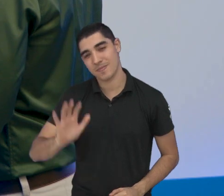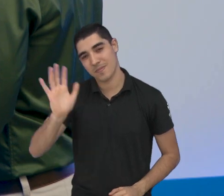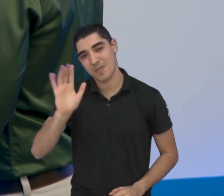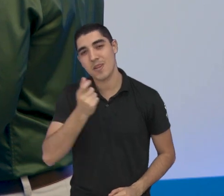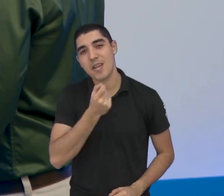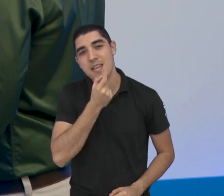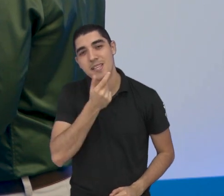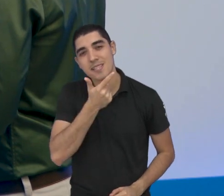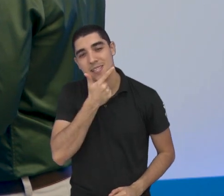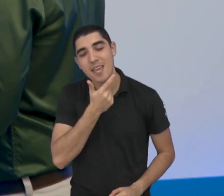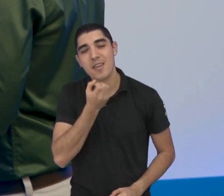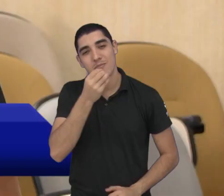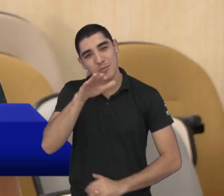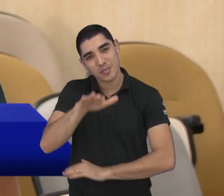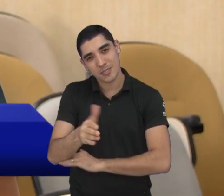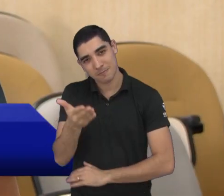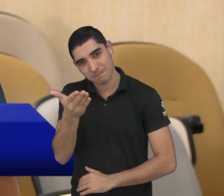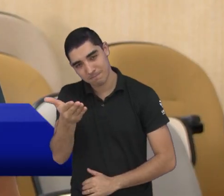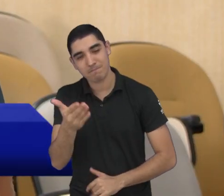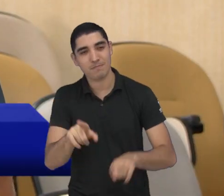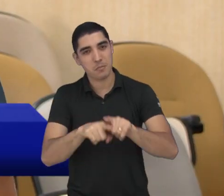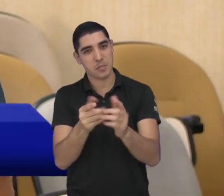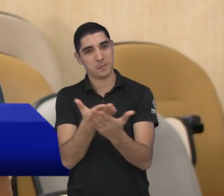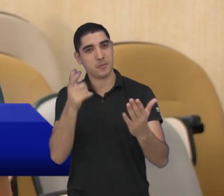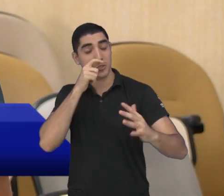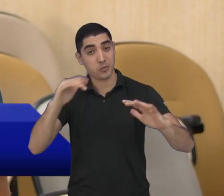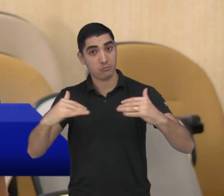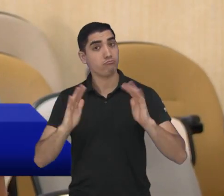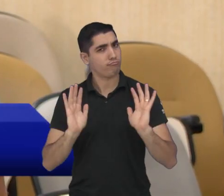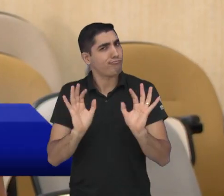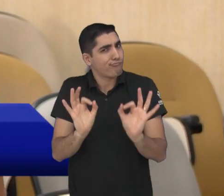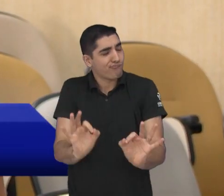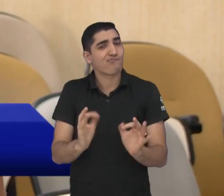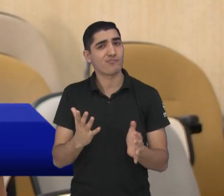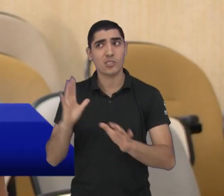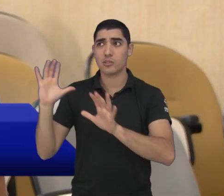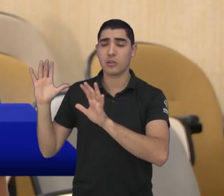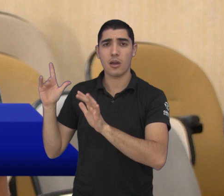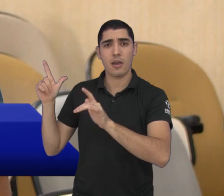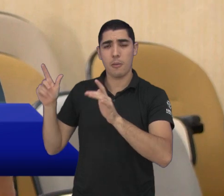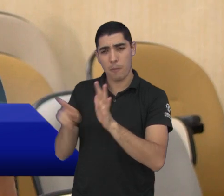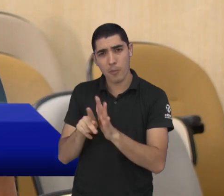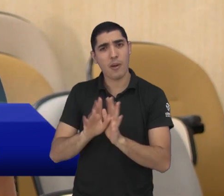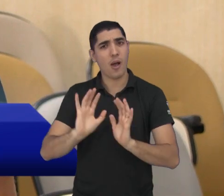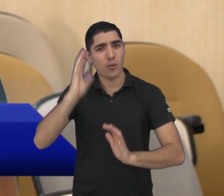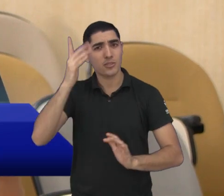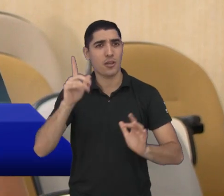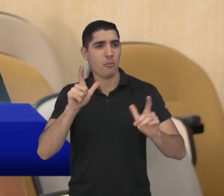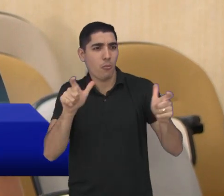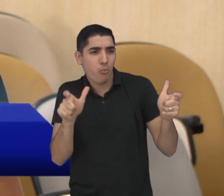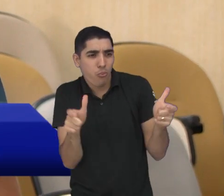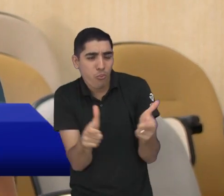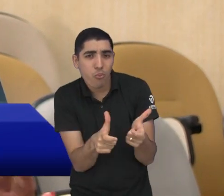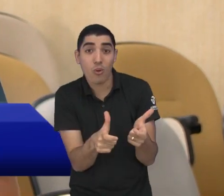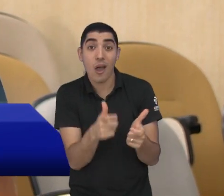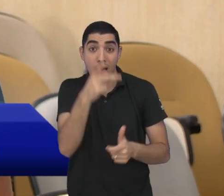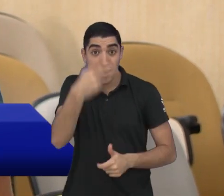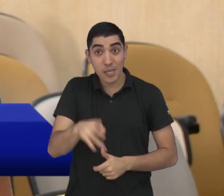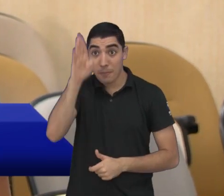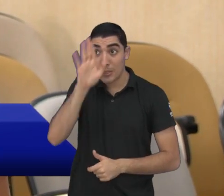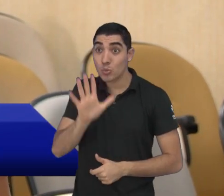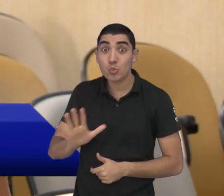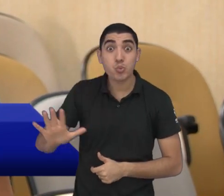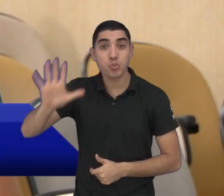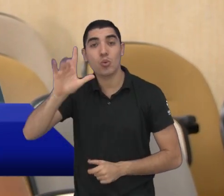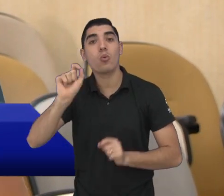Oi, Guerra, boa tarde para você, boa tarde a todos. Pois é, essa redução no número de nascimentos aconteceu em todas as regiões